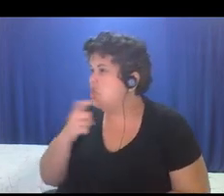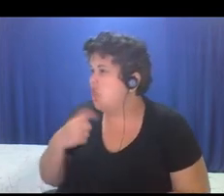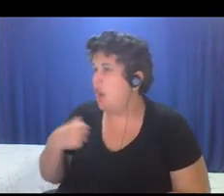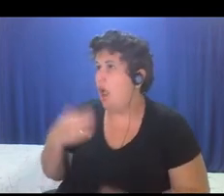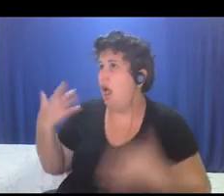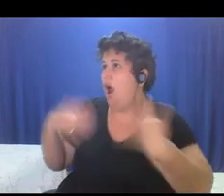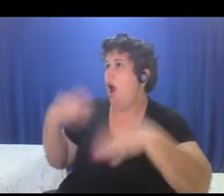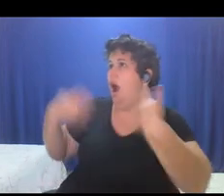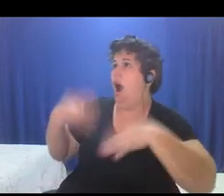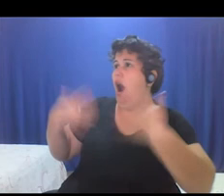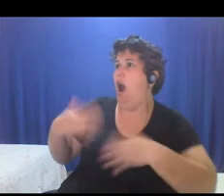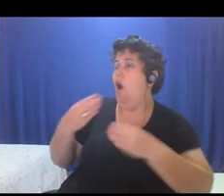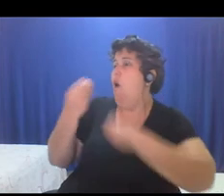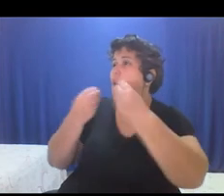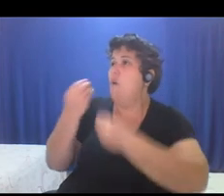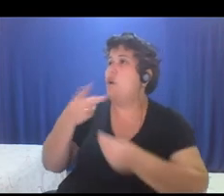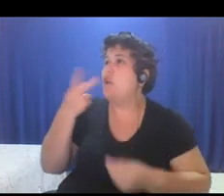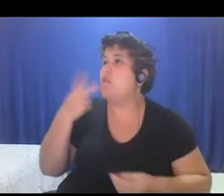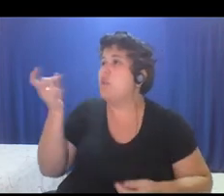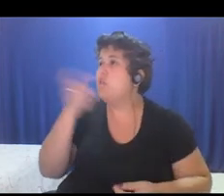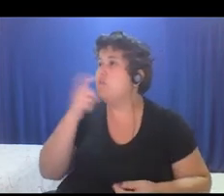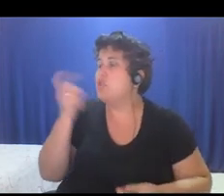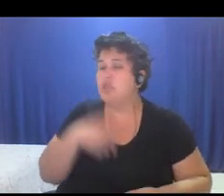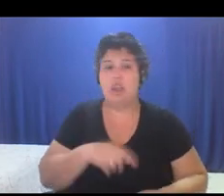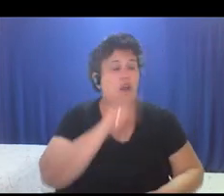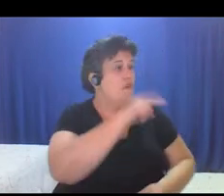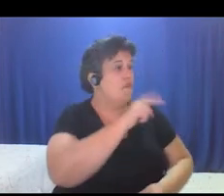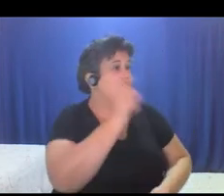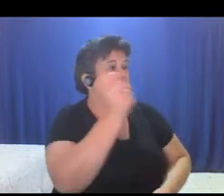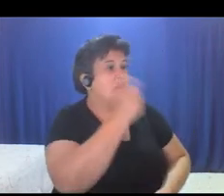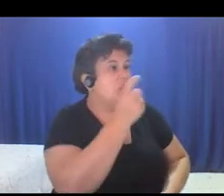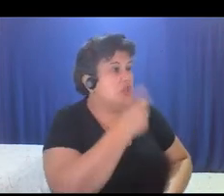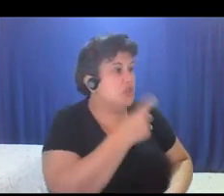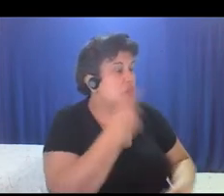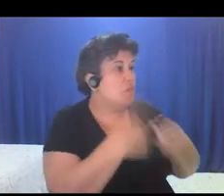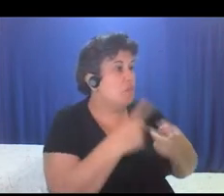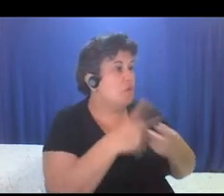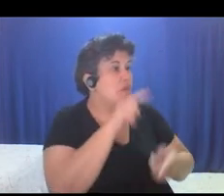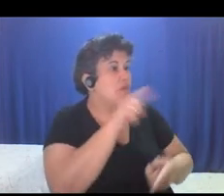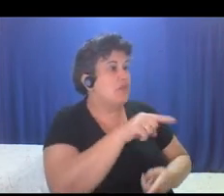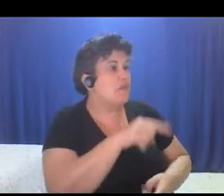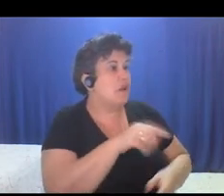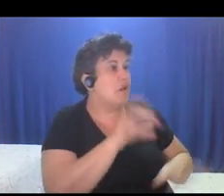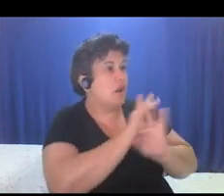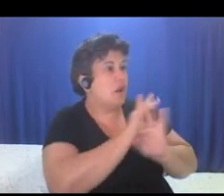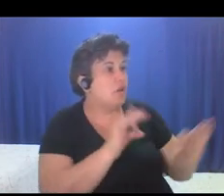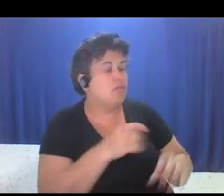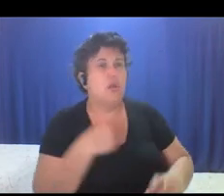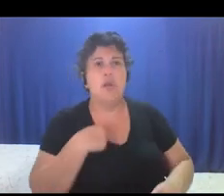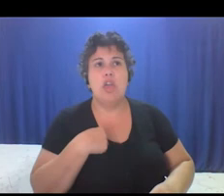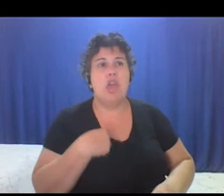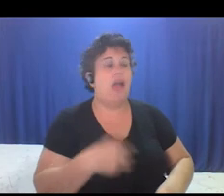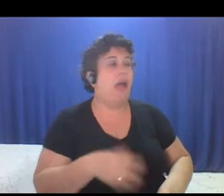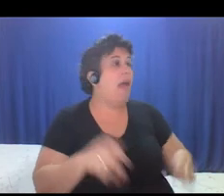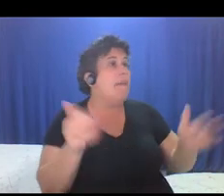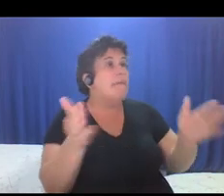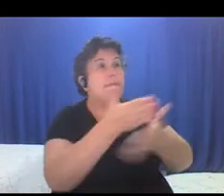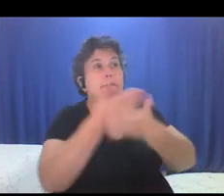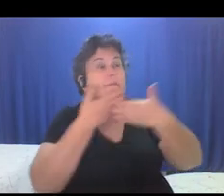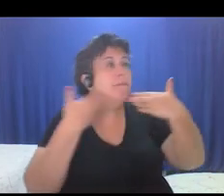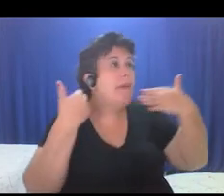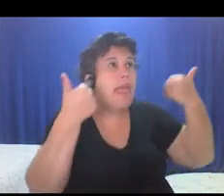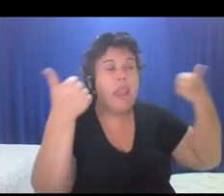falei assim: meu Deus, o que que eu menti, né? Ele falou assim: você mentiu porque você falou que era incrível e está sendo muito mais incrível a